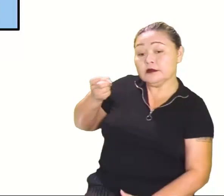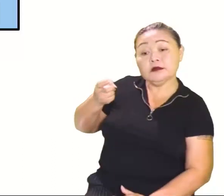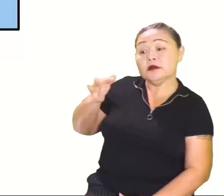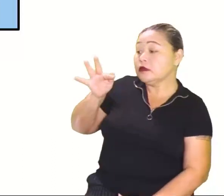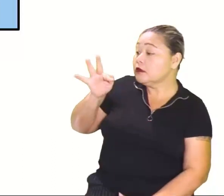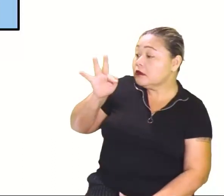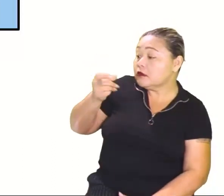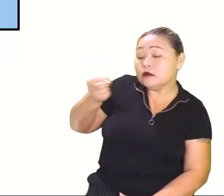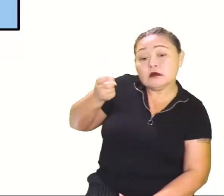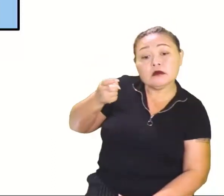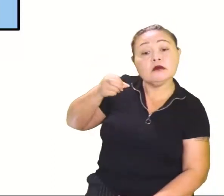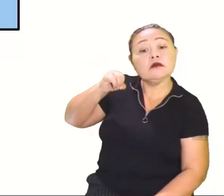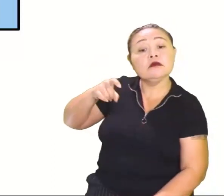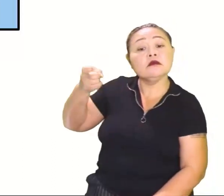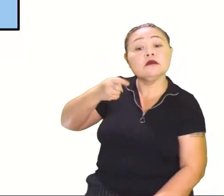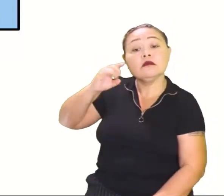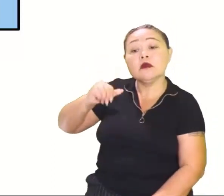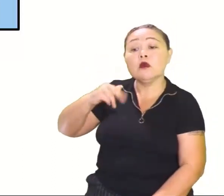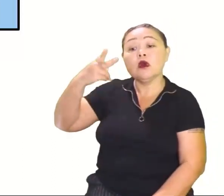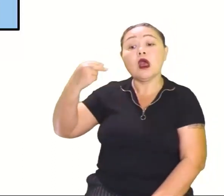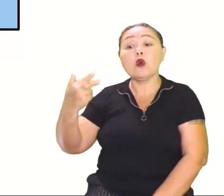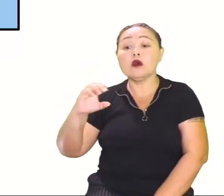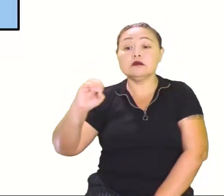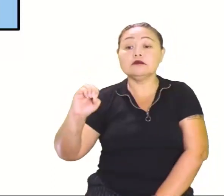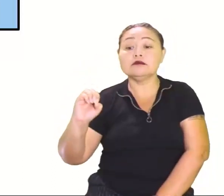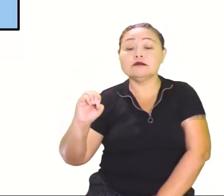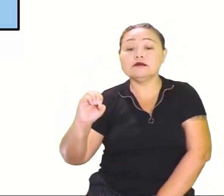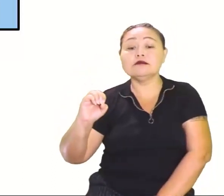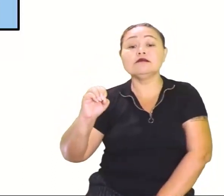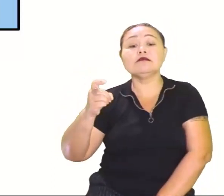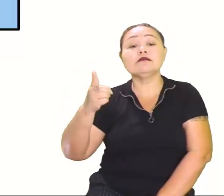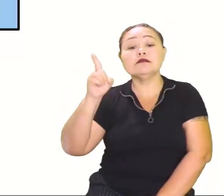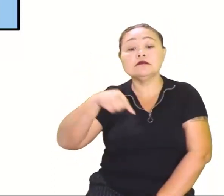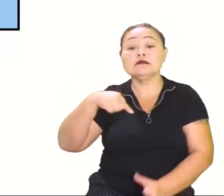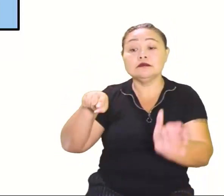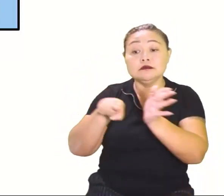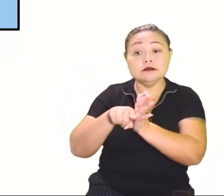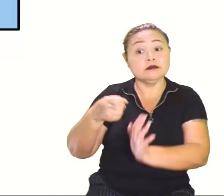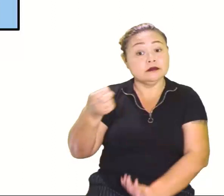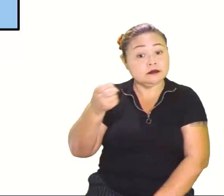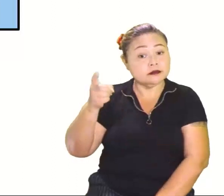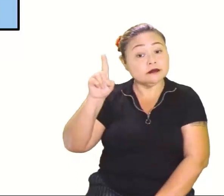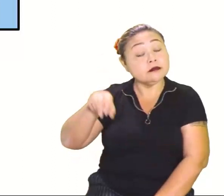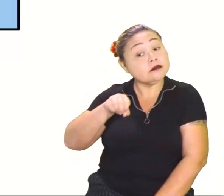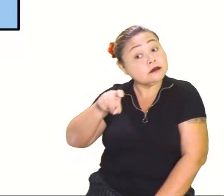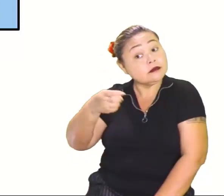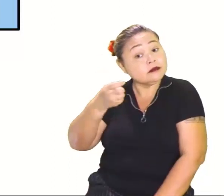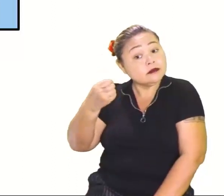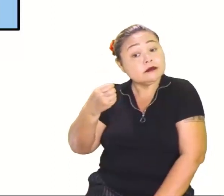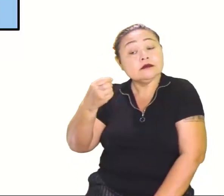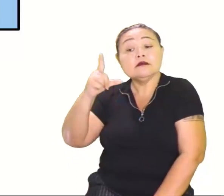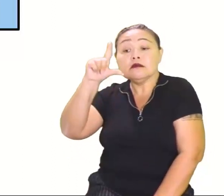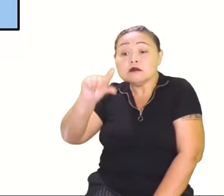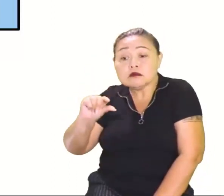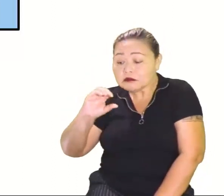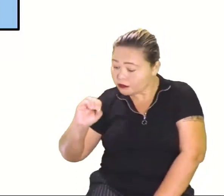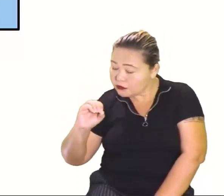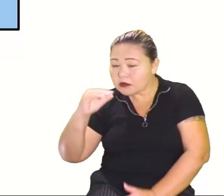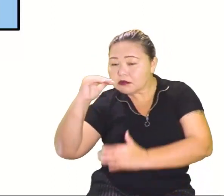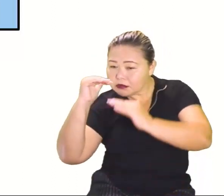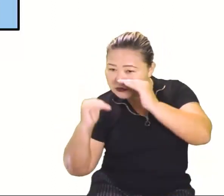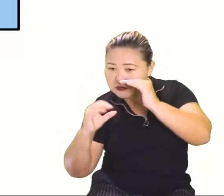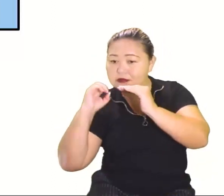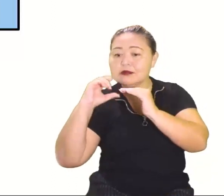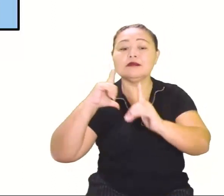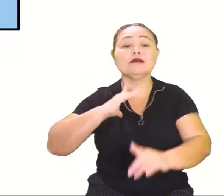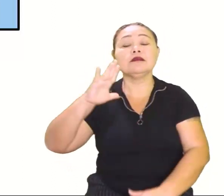ser x se o x for maior ou igual a zero. E o f de x vai ser menos x se o x for menor que